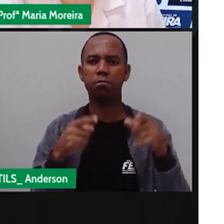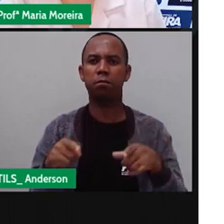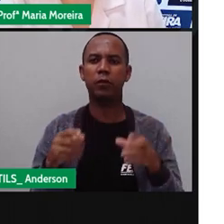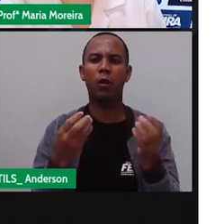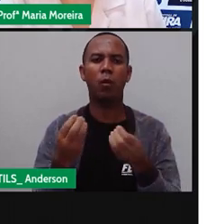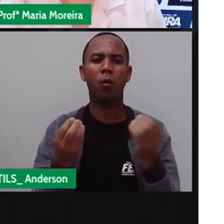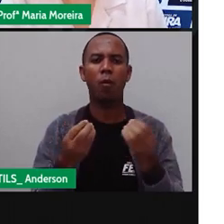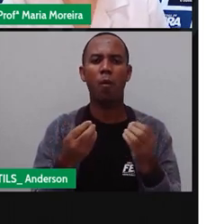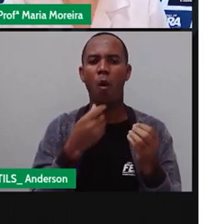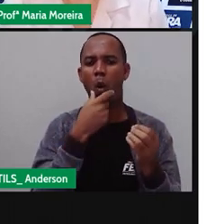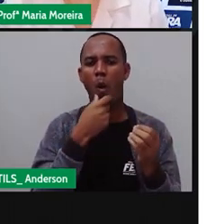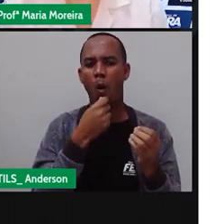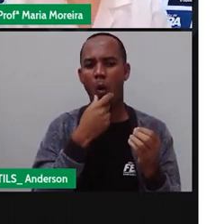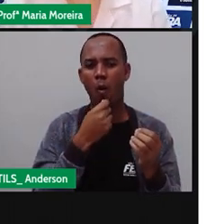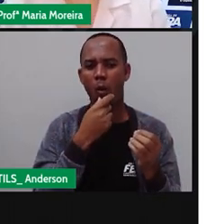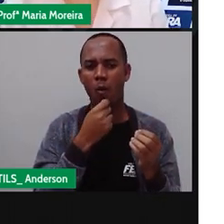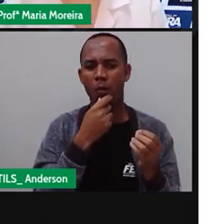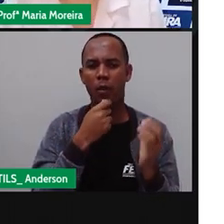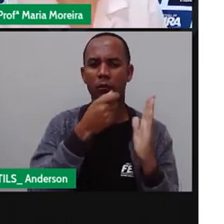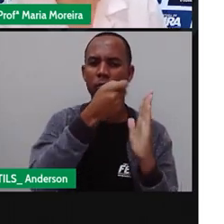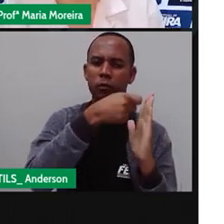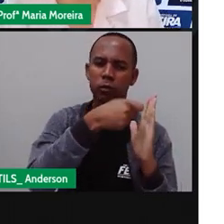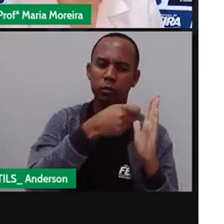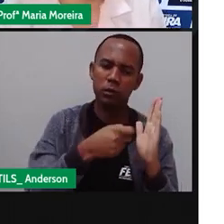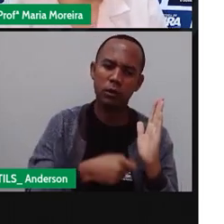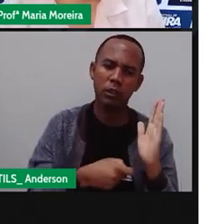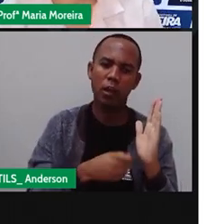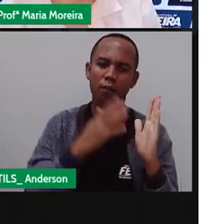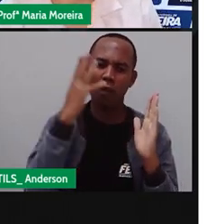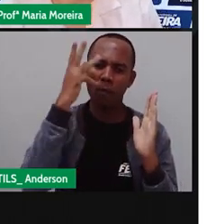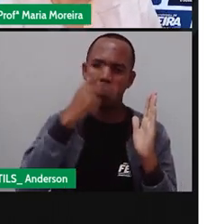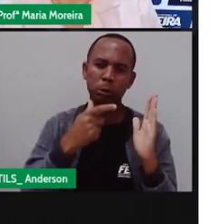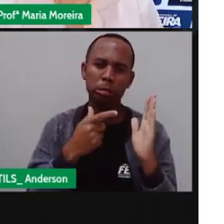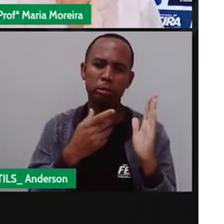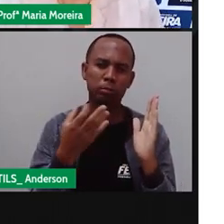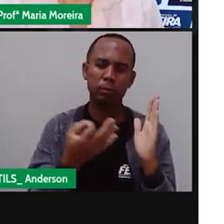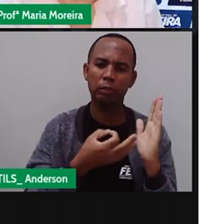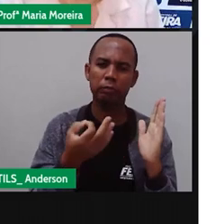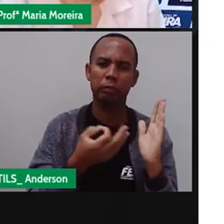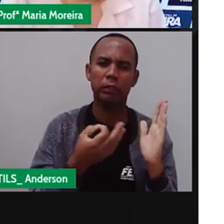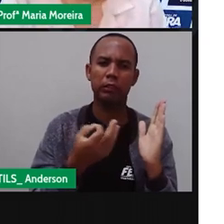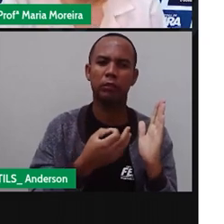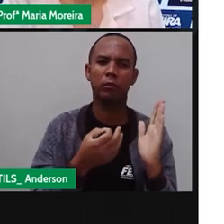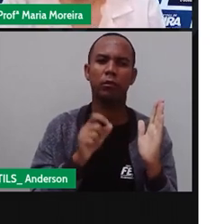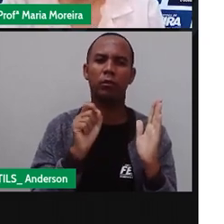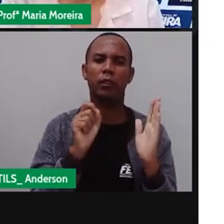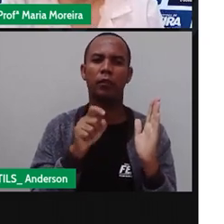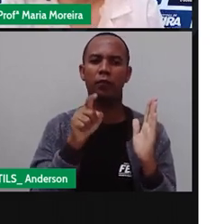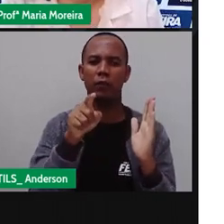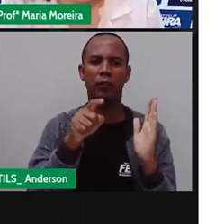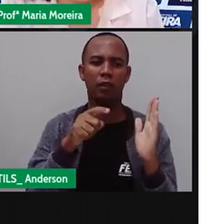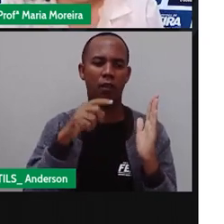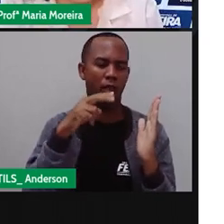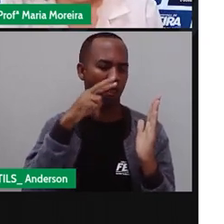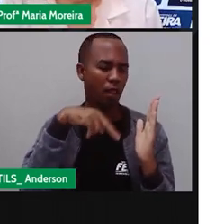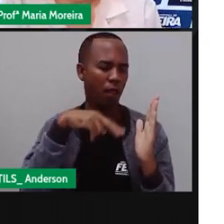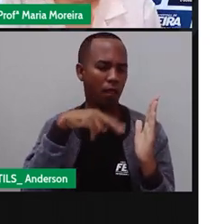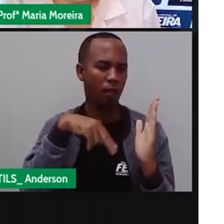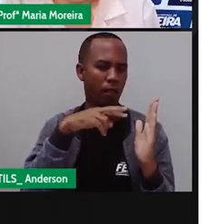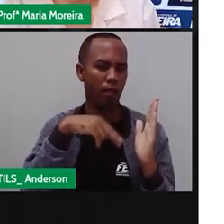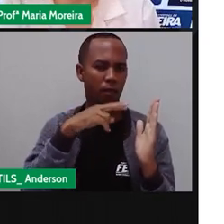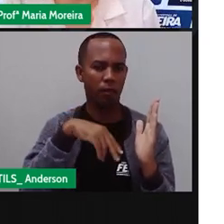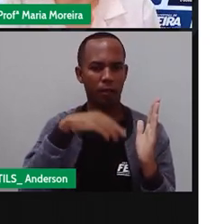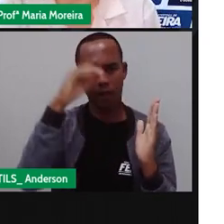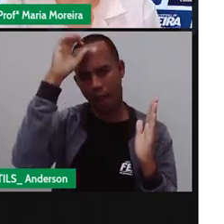iria conseguir, na verdade, deixar tudo isso tão bonito como é? Porque chega a dar gosto, chega assim, ai, que negócio lindo, né?